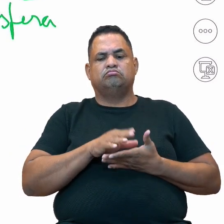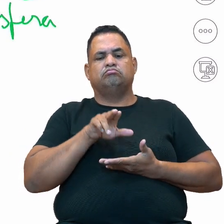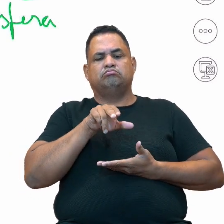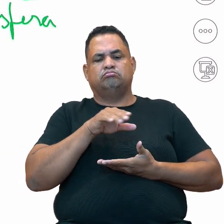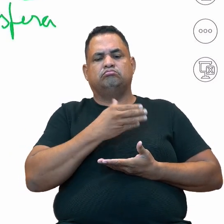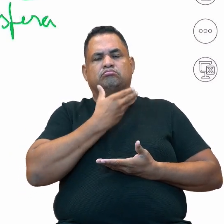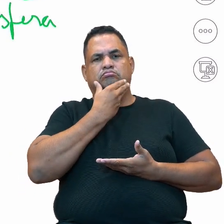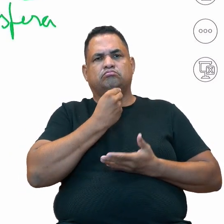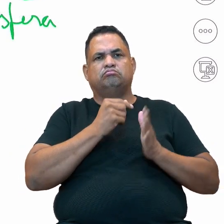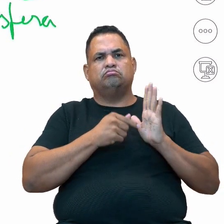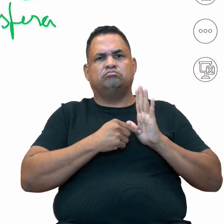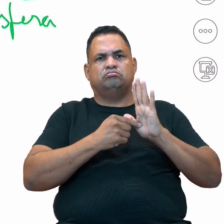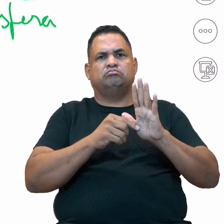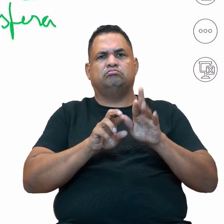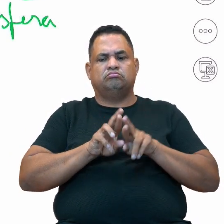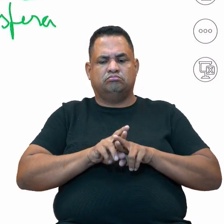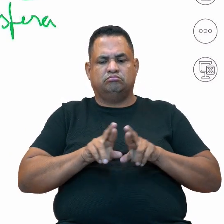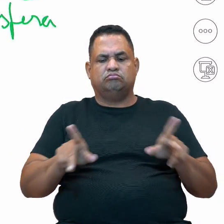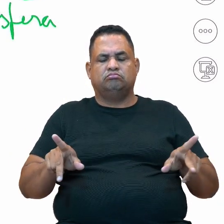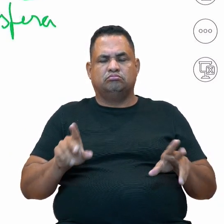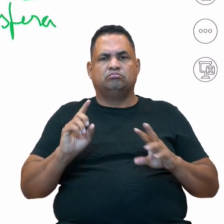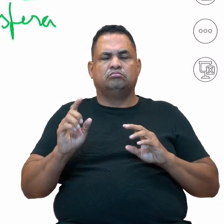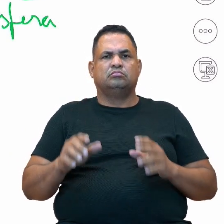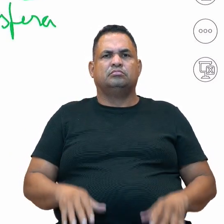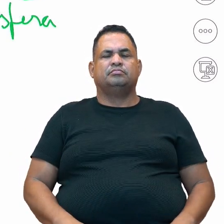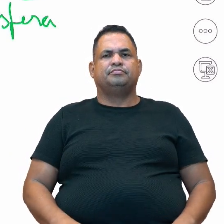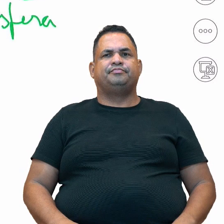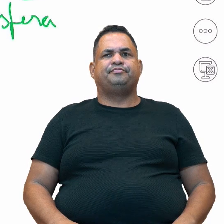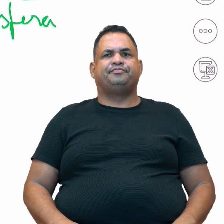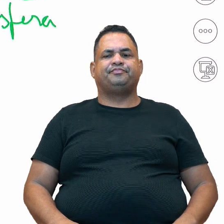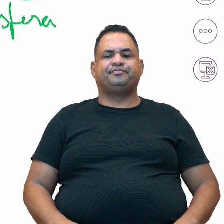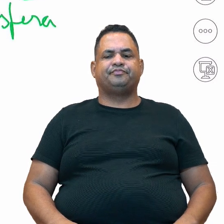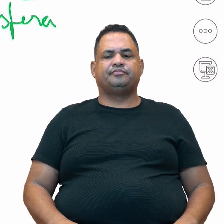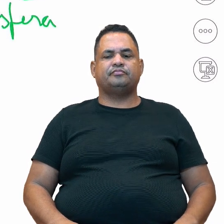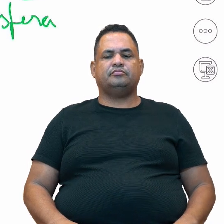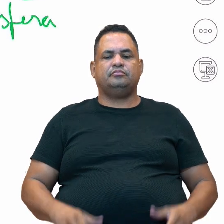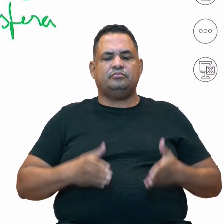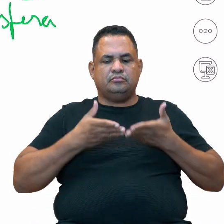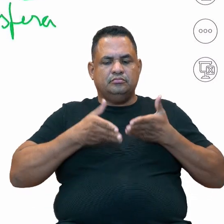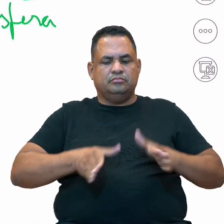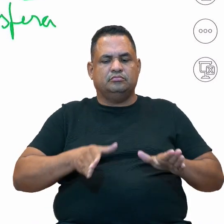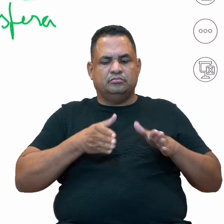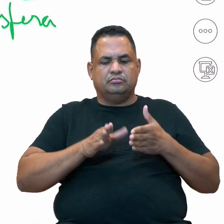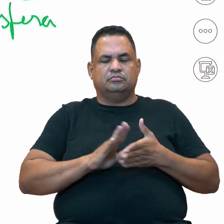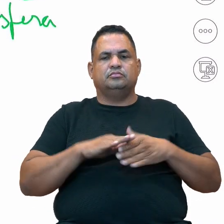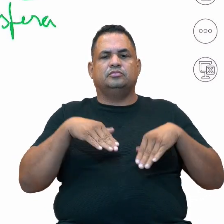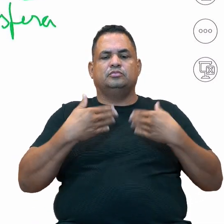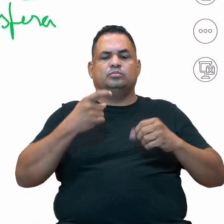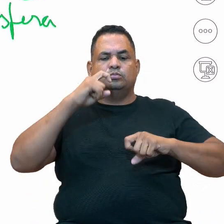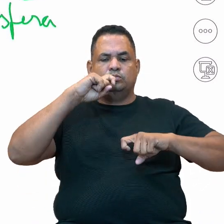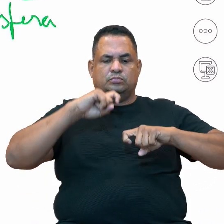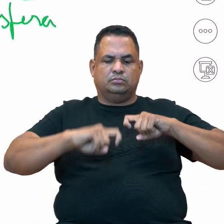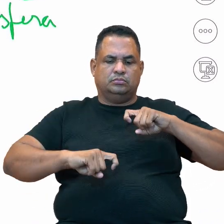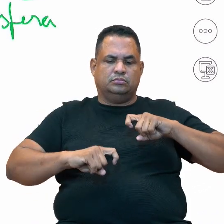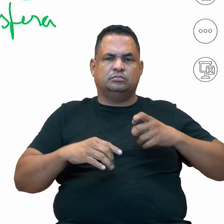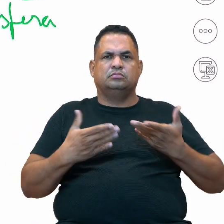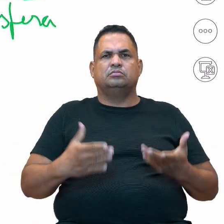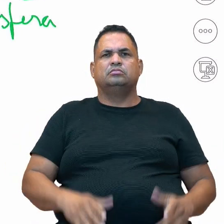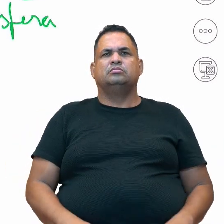apresentam-se distintos entre si. Então, no caso da reprodução sexuada,